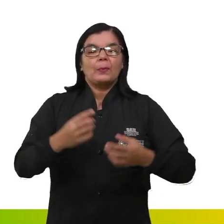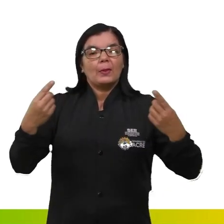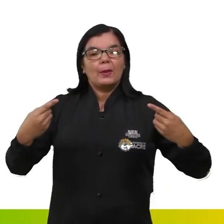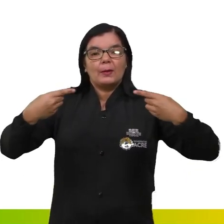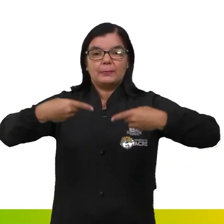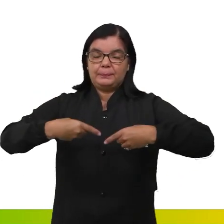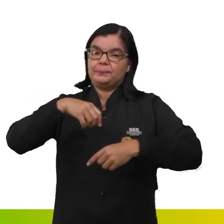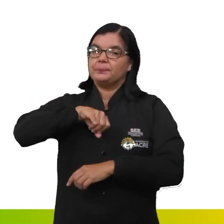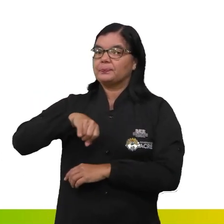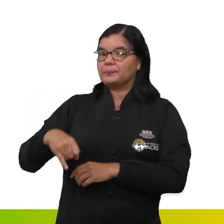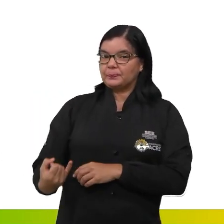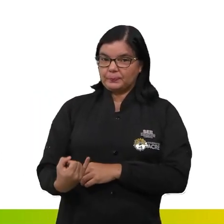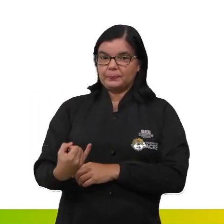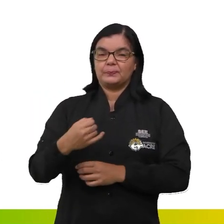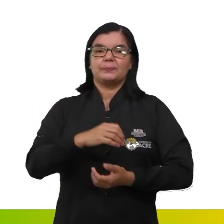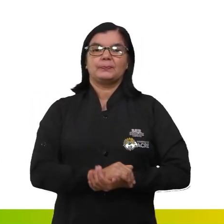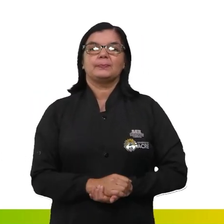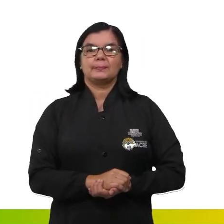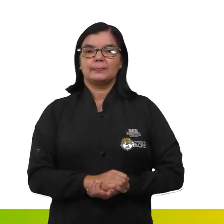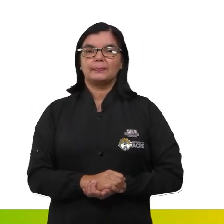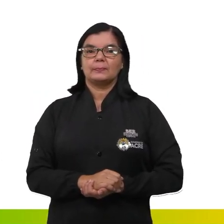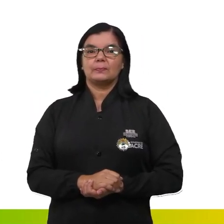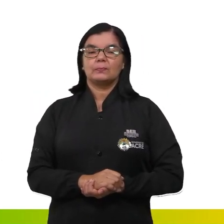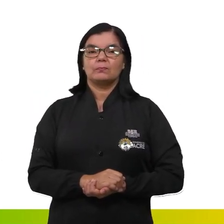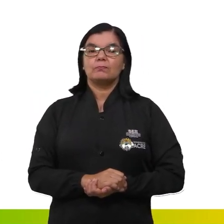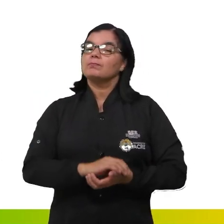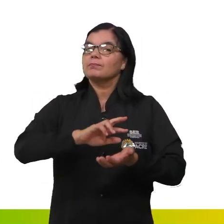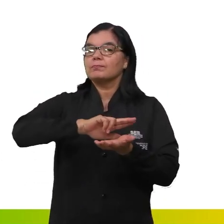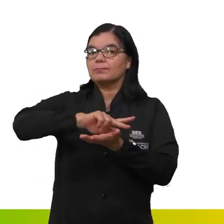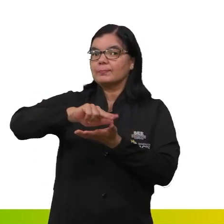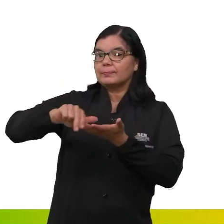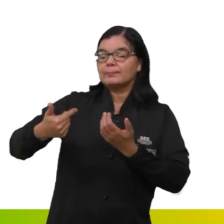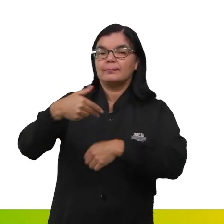Desafios e oportunidades. O